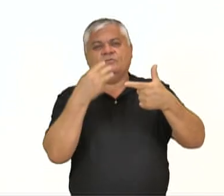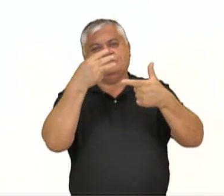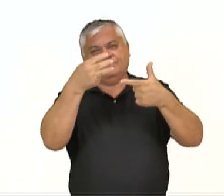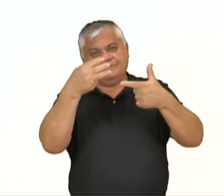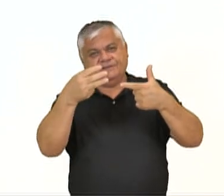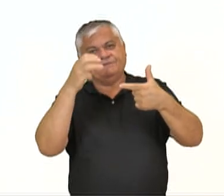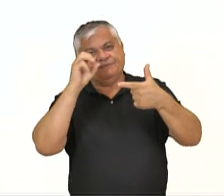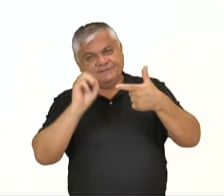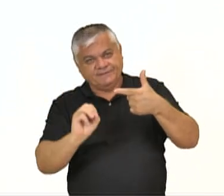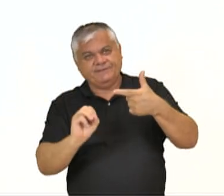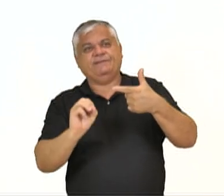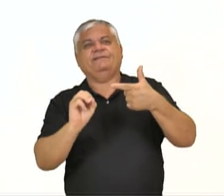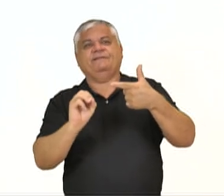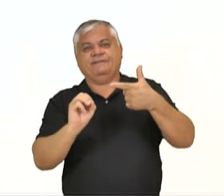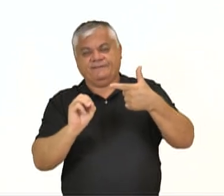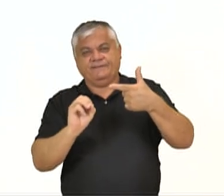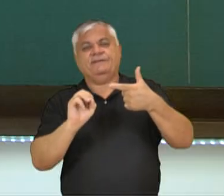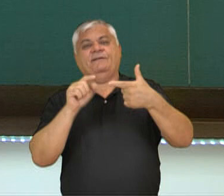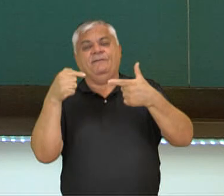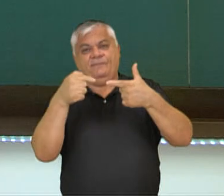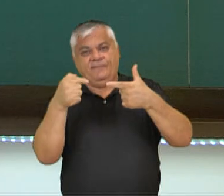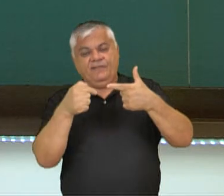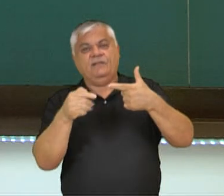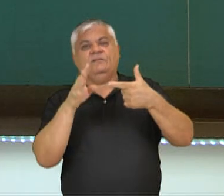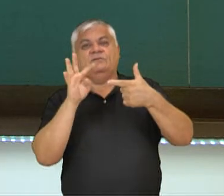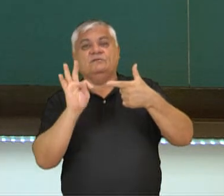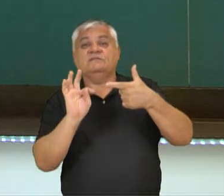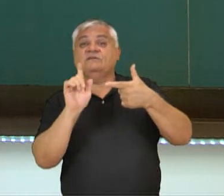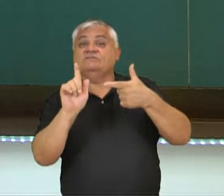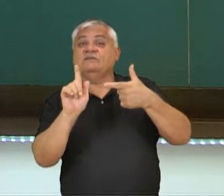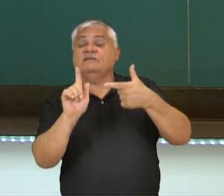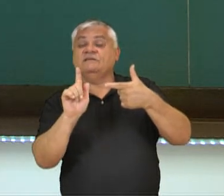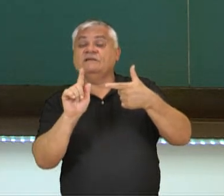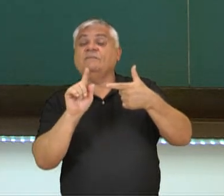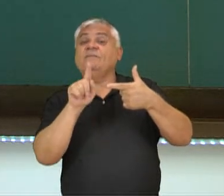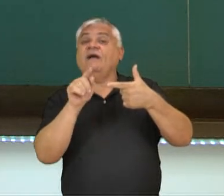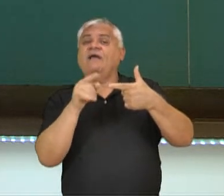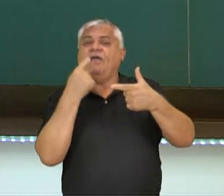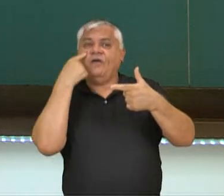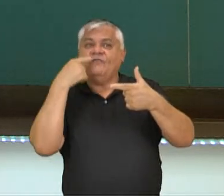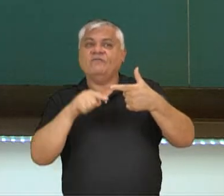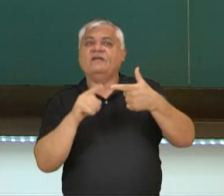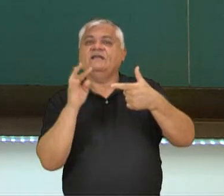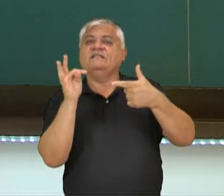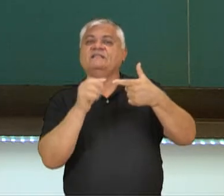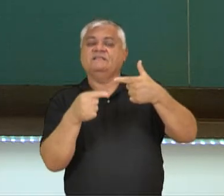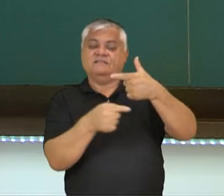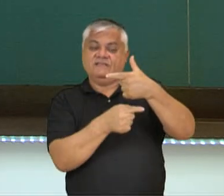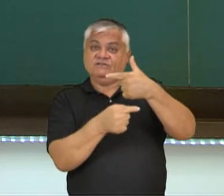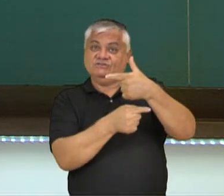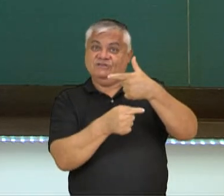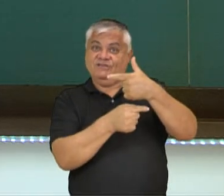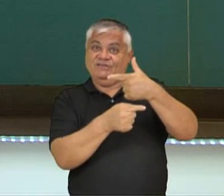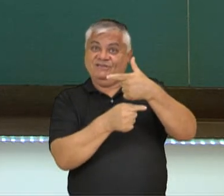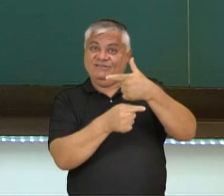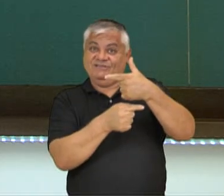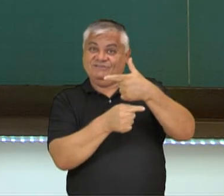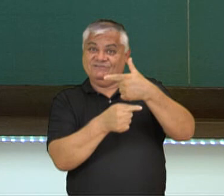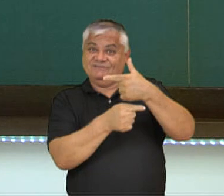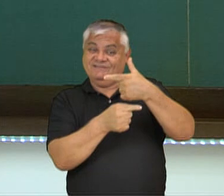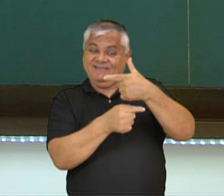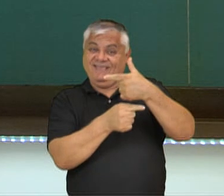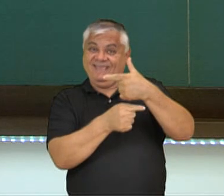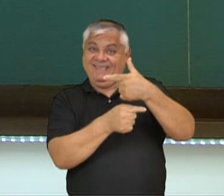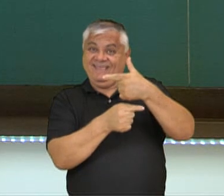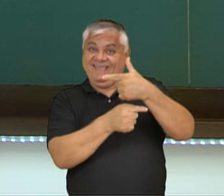de 330, porque ele corresponde ao ângulo de 330. E aí eu encontrei o ângulo correspondente no primeiro quadrante, só que a tangente